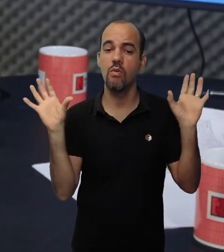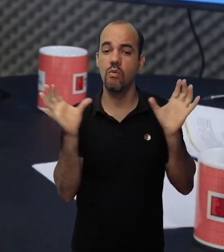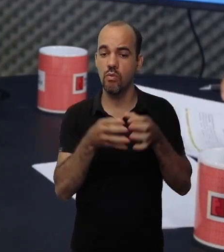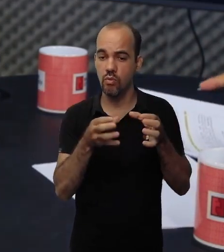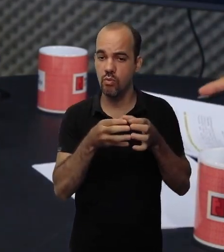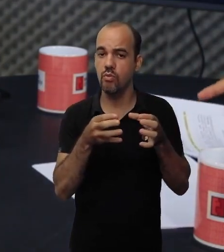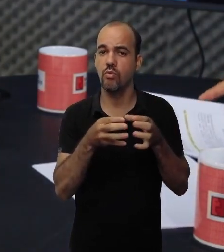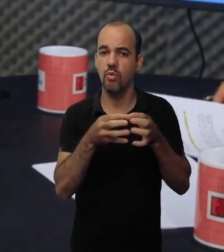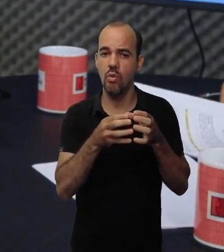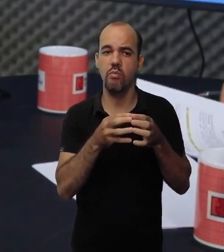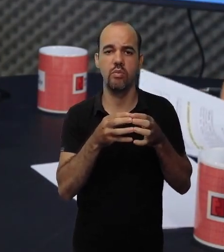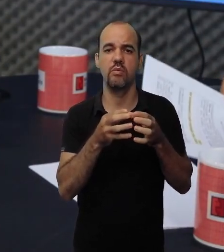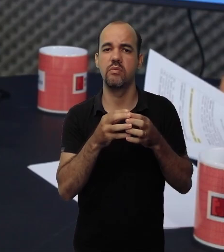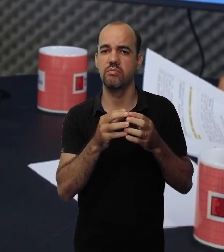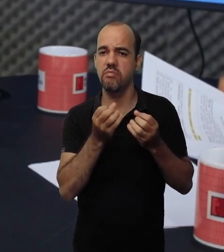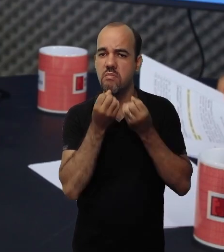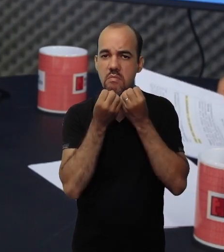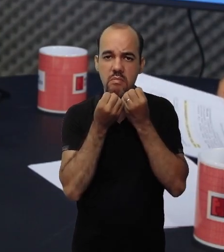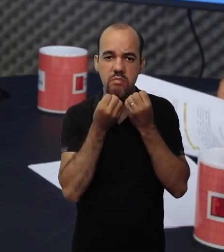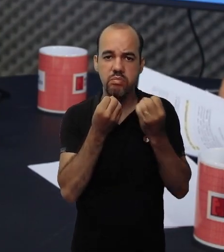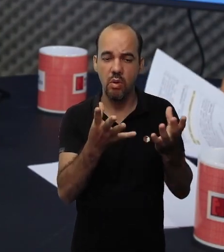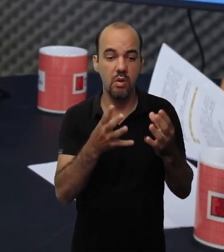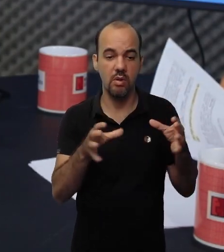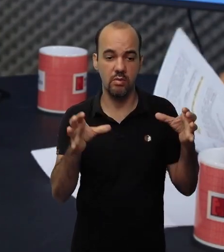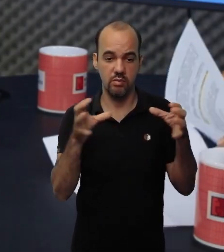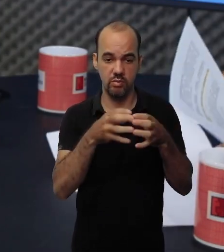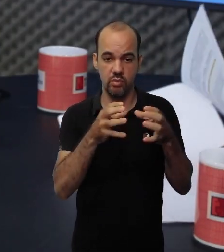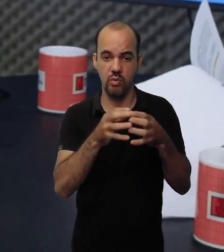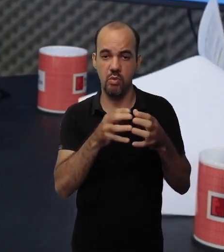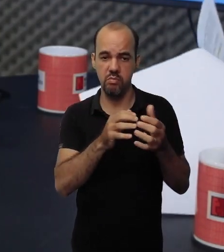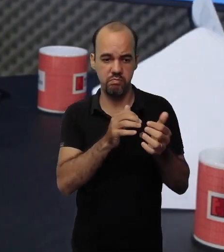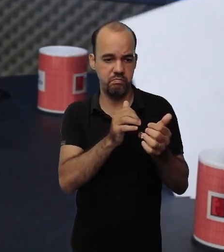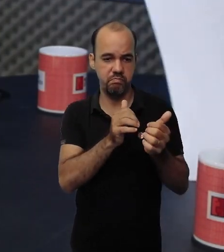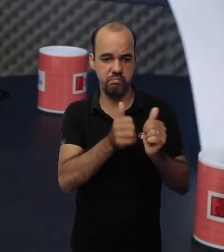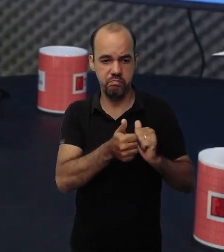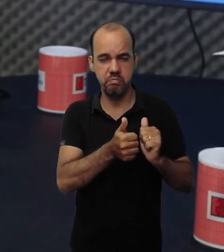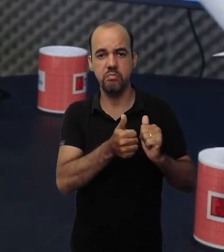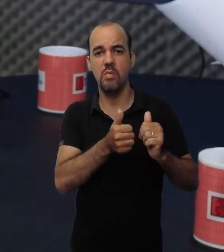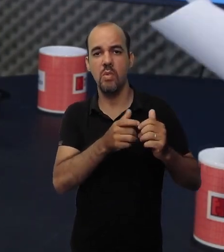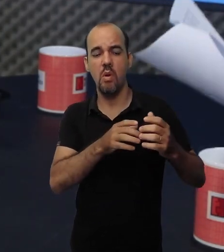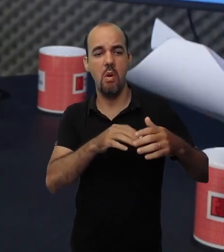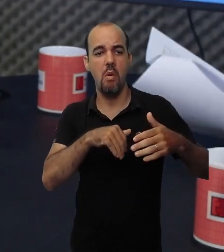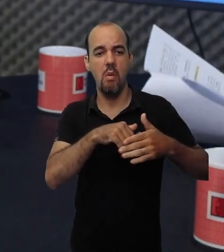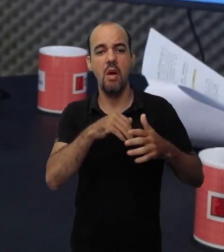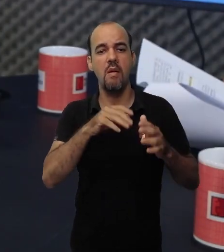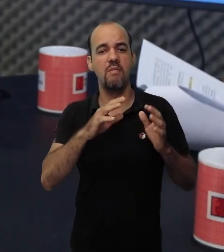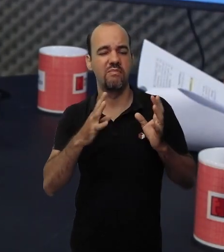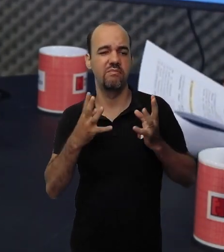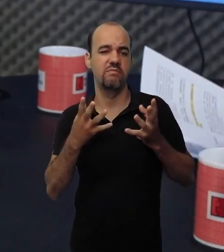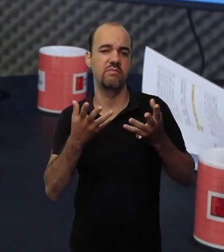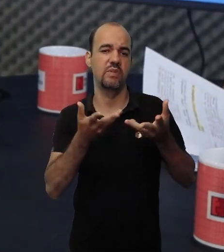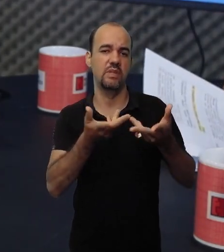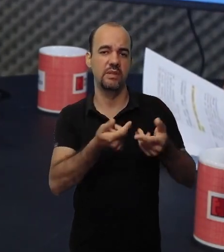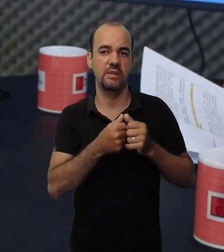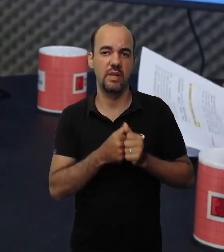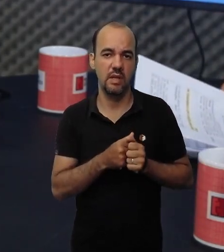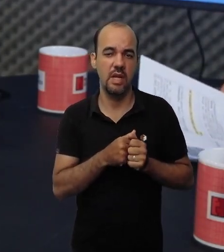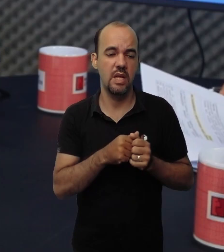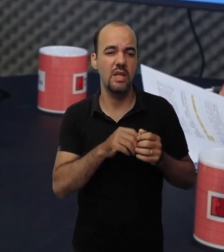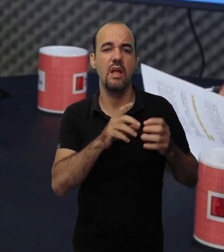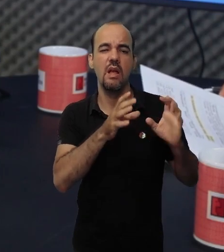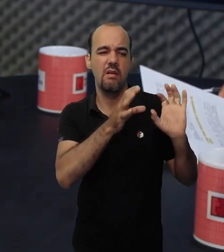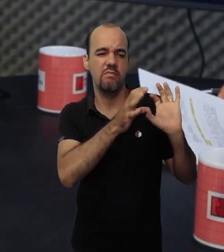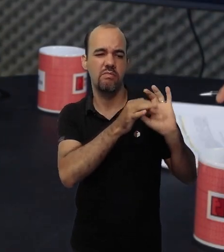E esse time de futebol que a gente tem lá é um time de pessoas excelentes no que faz, né? A gente tem todas